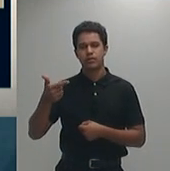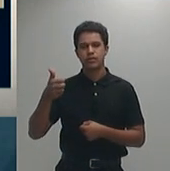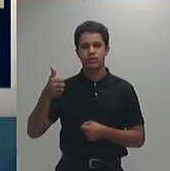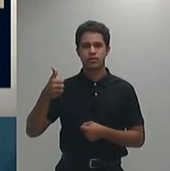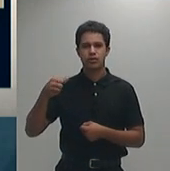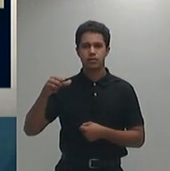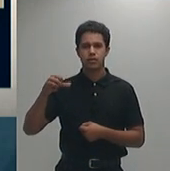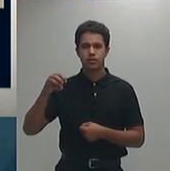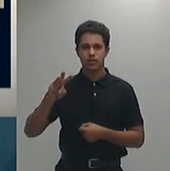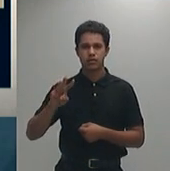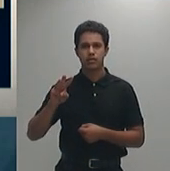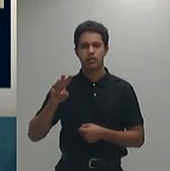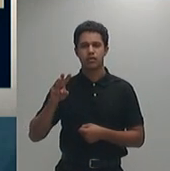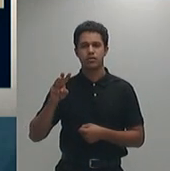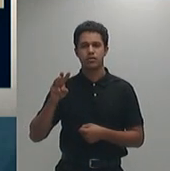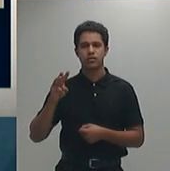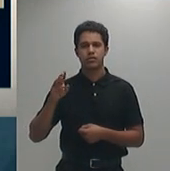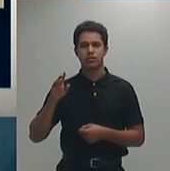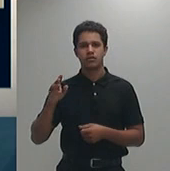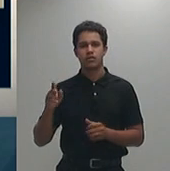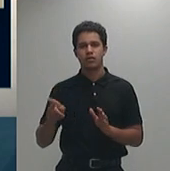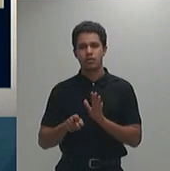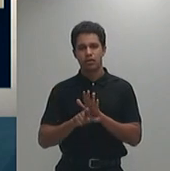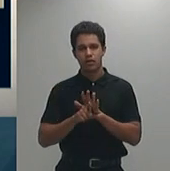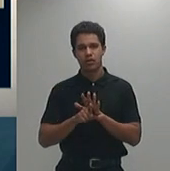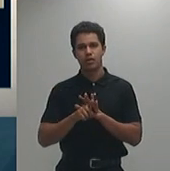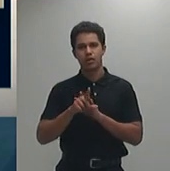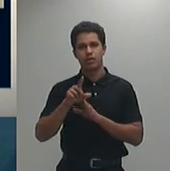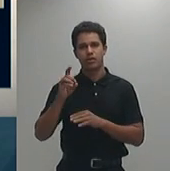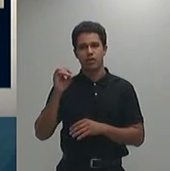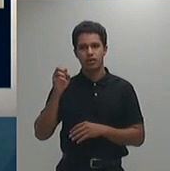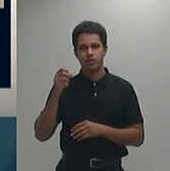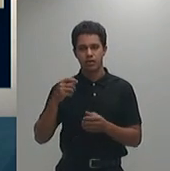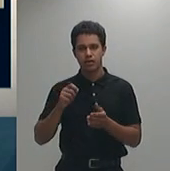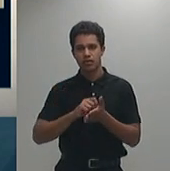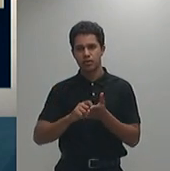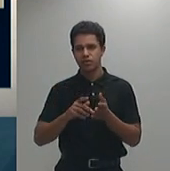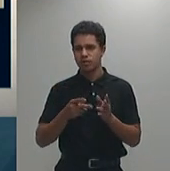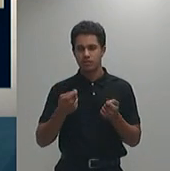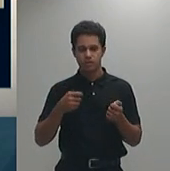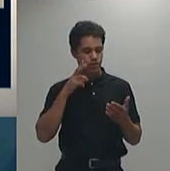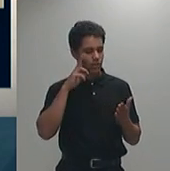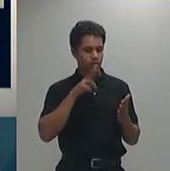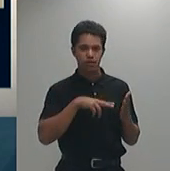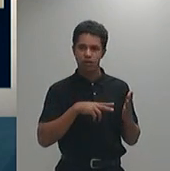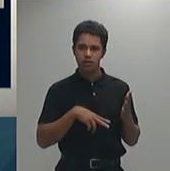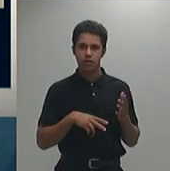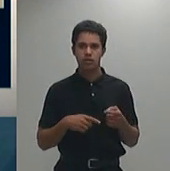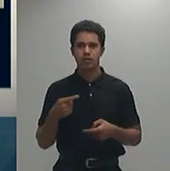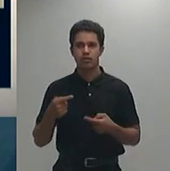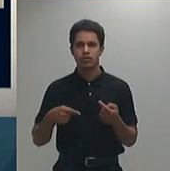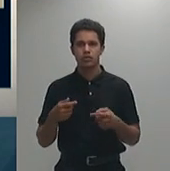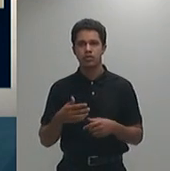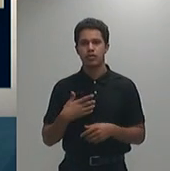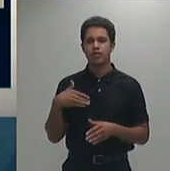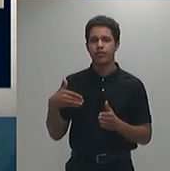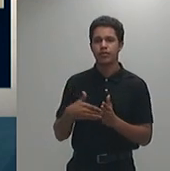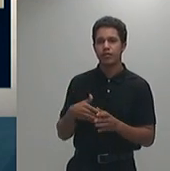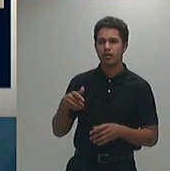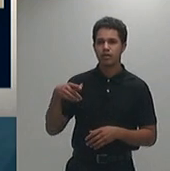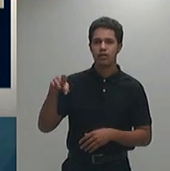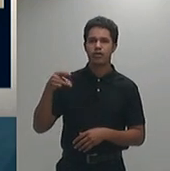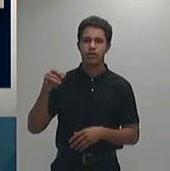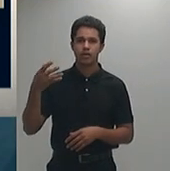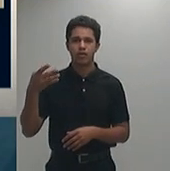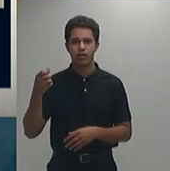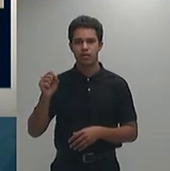a dor da Lídia zsa transcrito estou dispensando a leitura é discutível prossigo o final da página 48 assim que